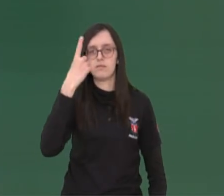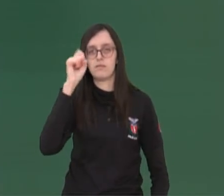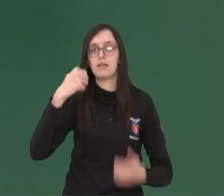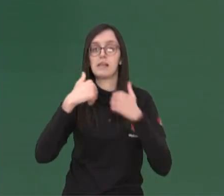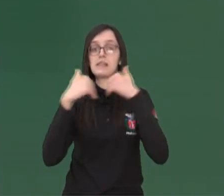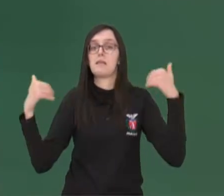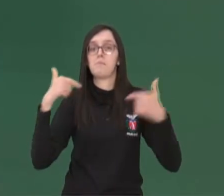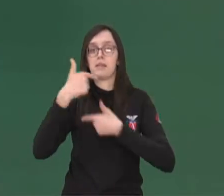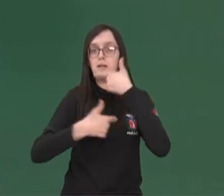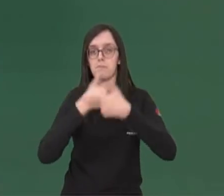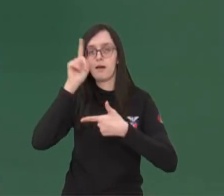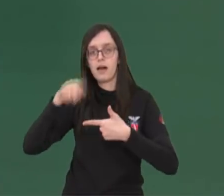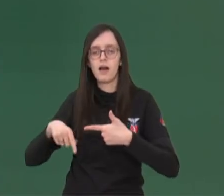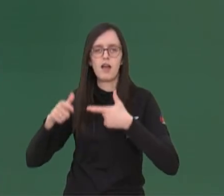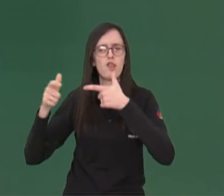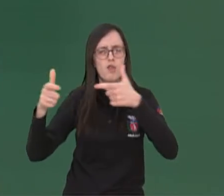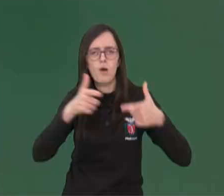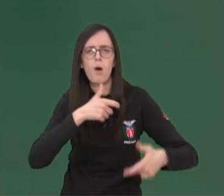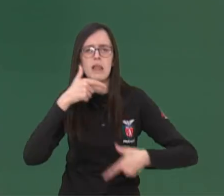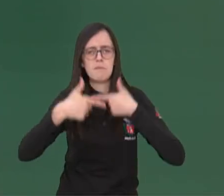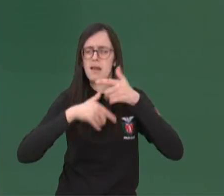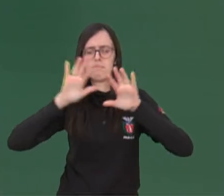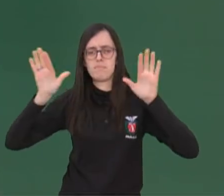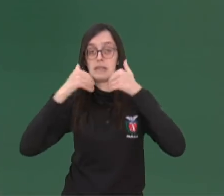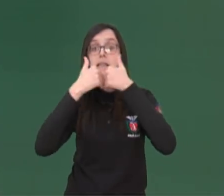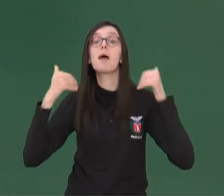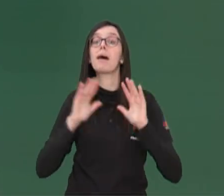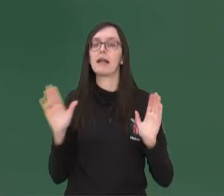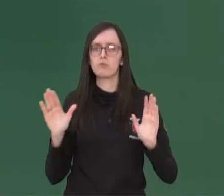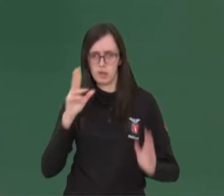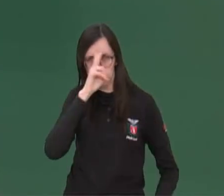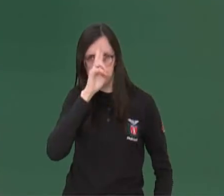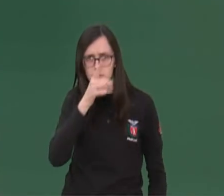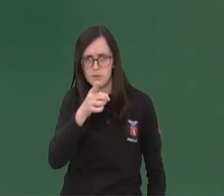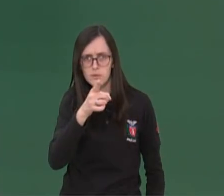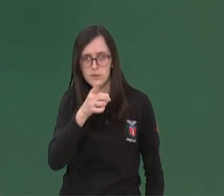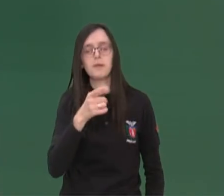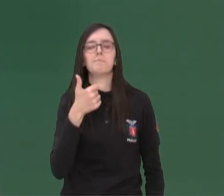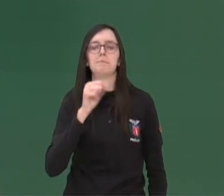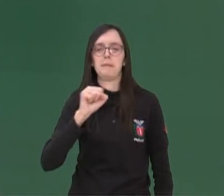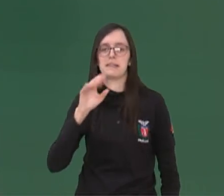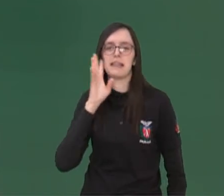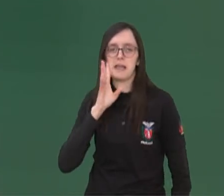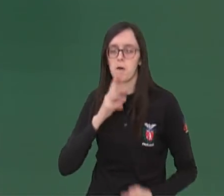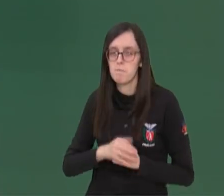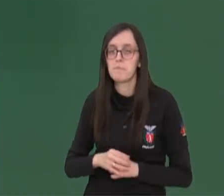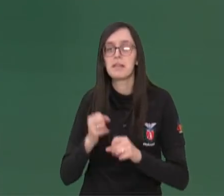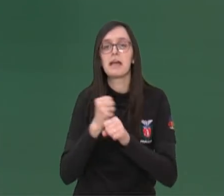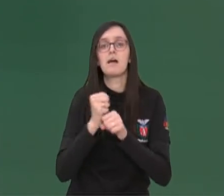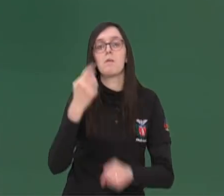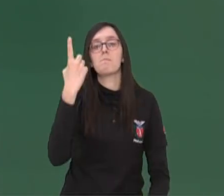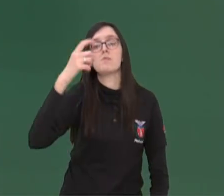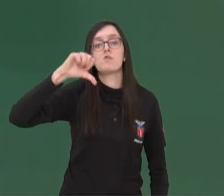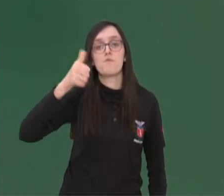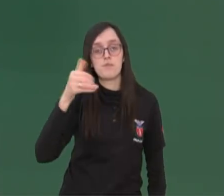do Serviço de Localização de Trabalhadores. Lembrou? Massa. Então,